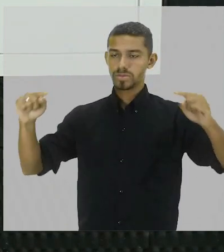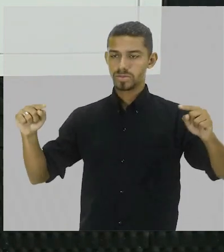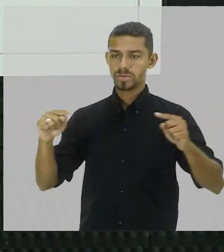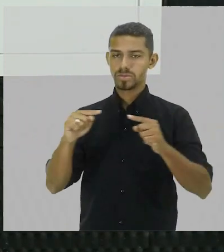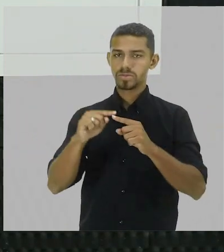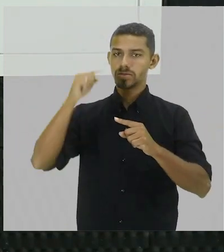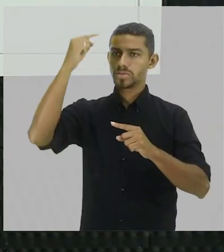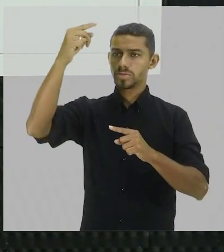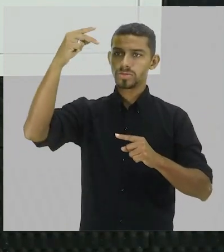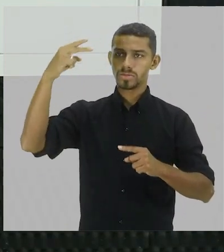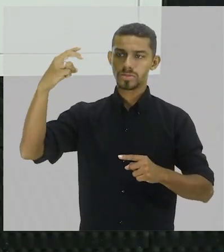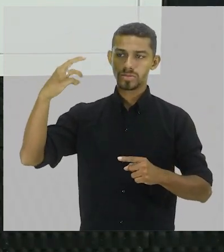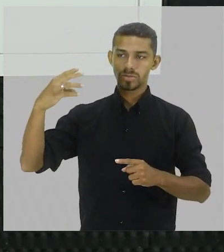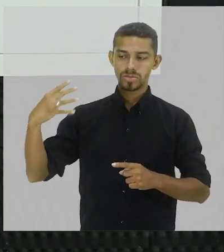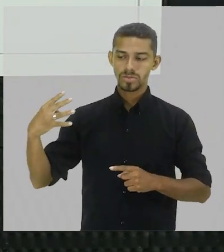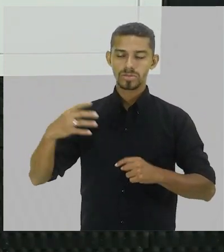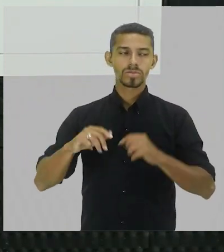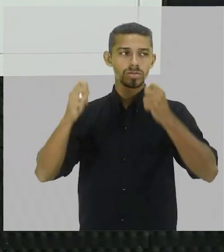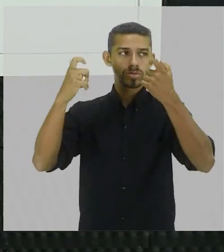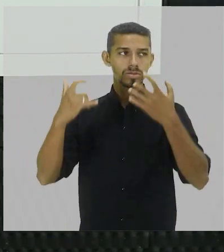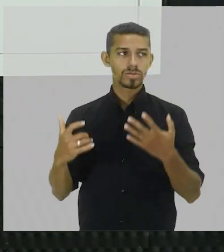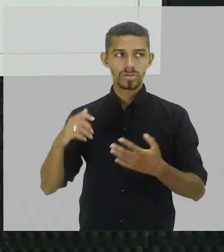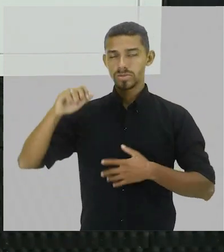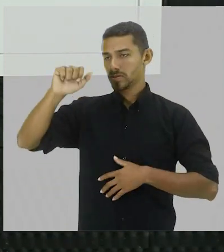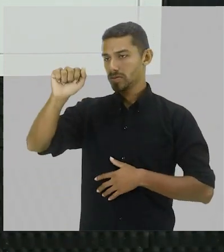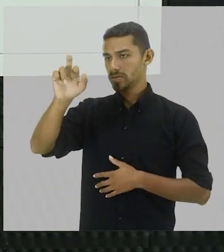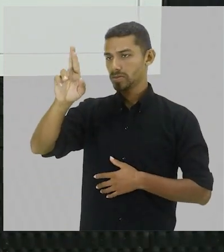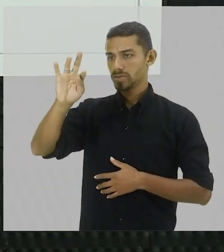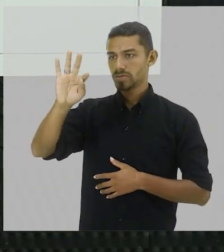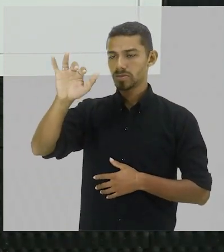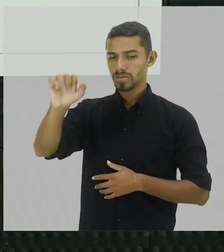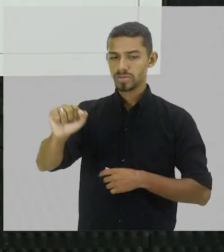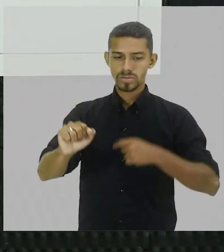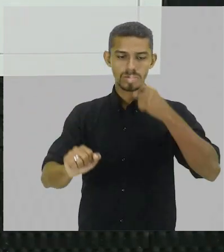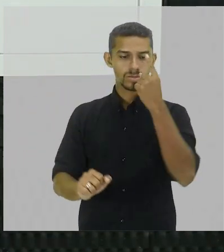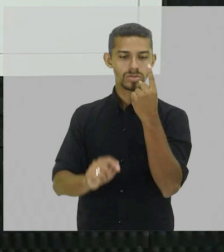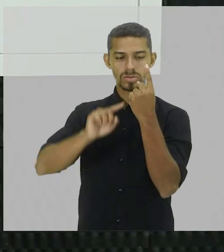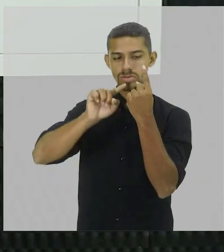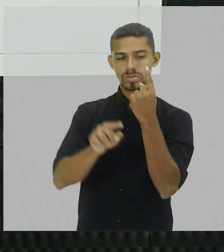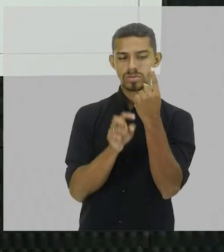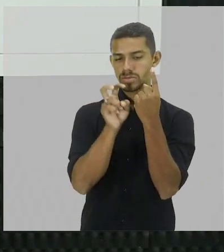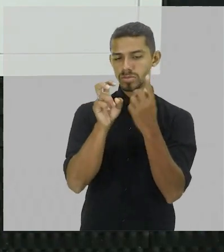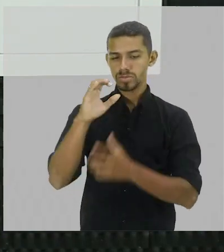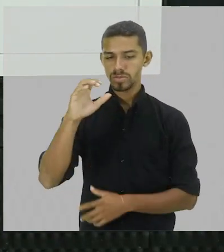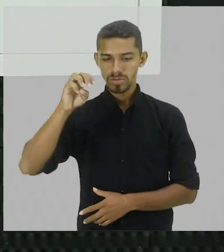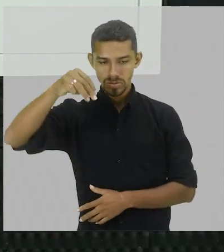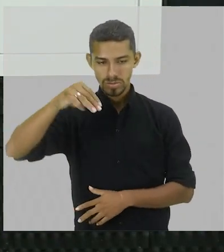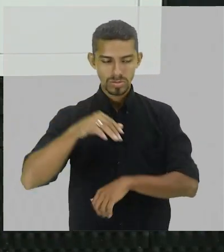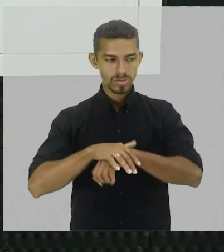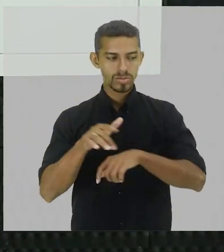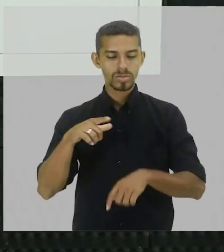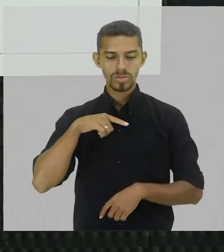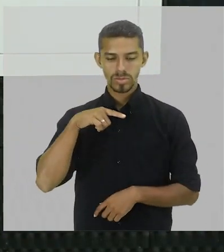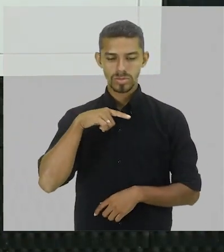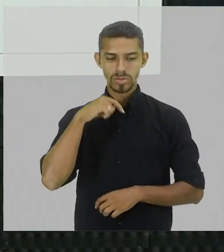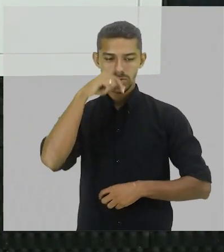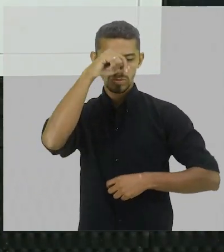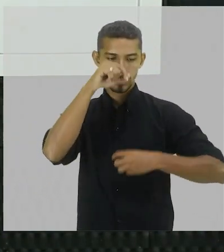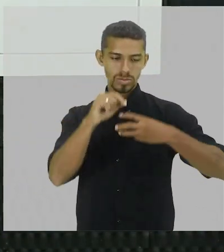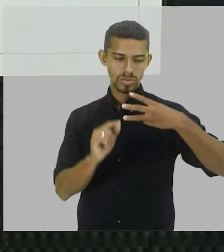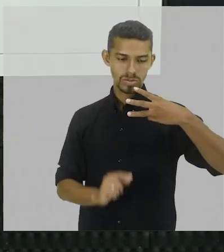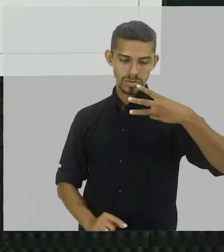pirâmide menor, de aresta 1,5, tá? E possui também